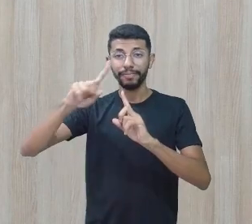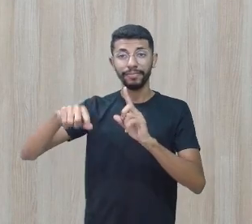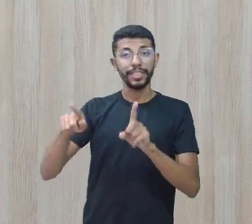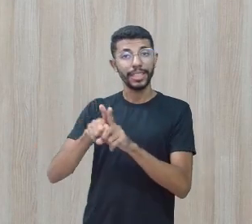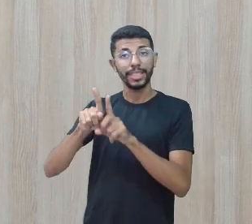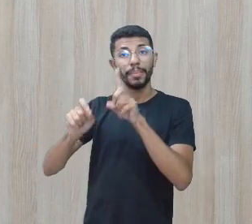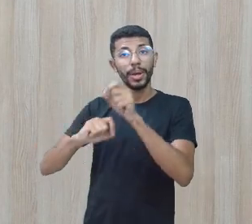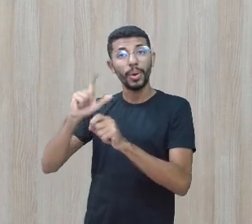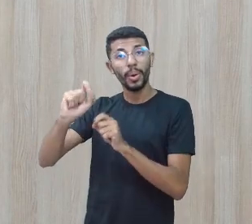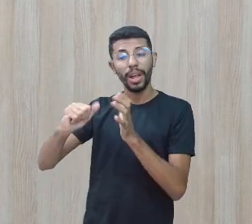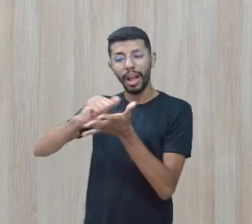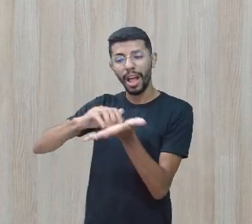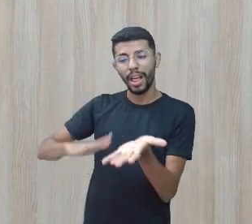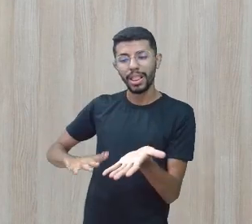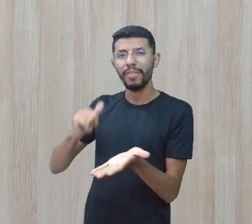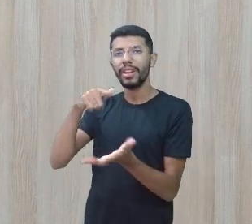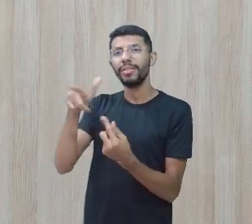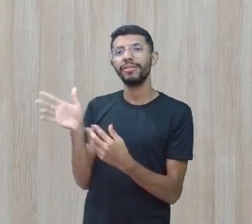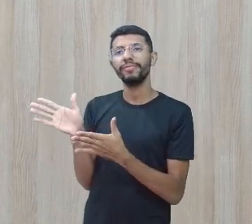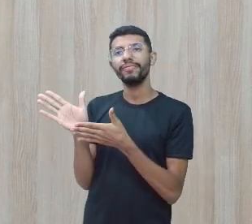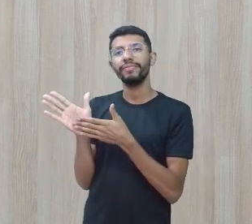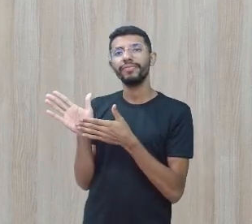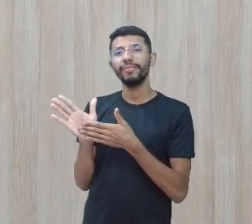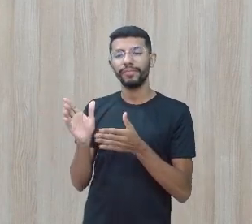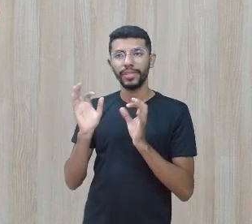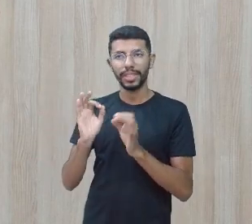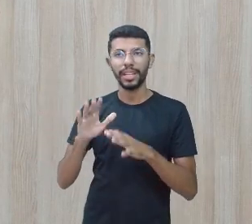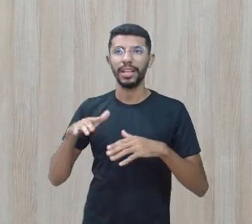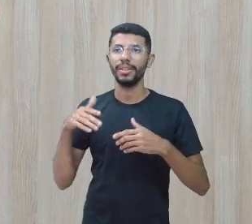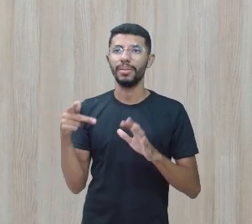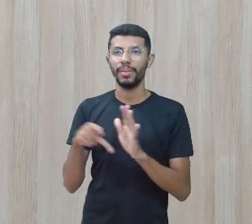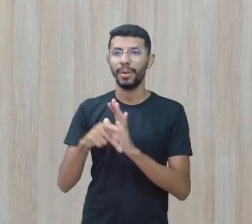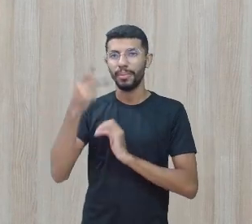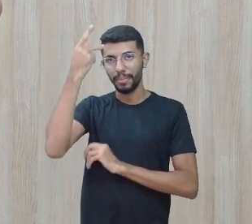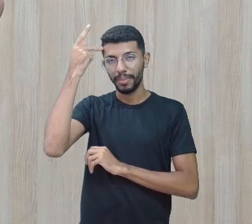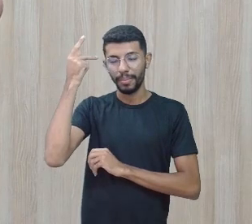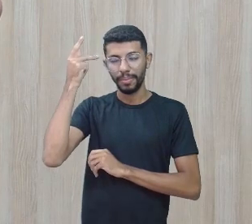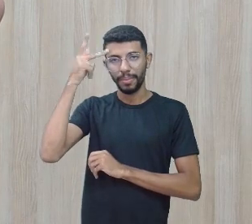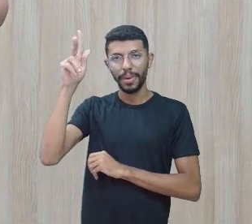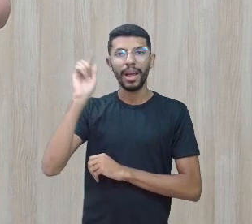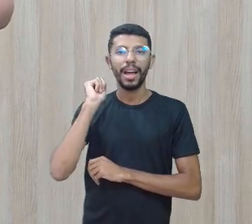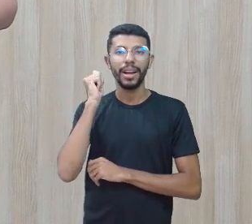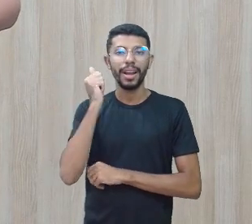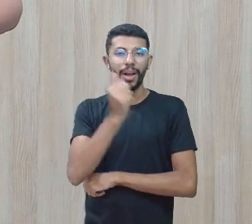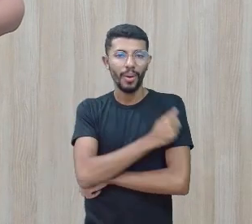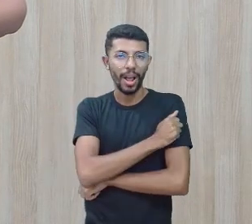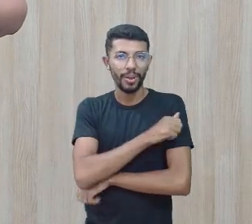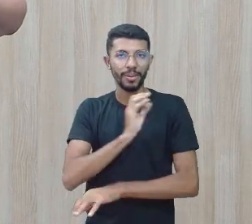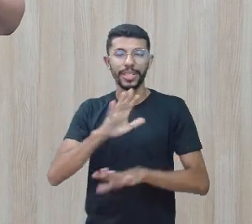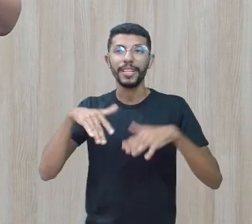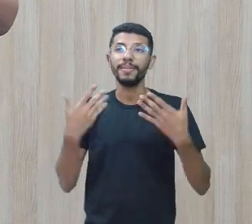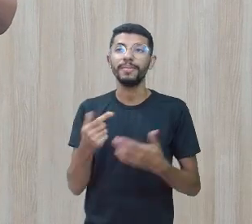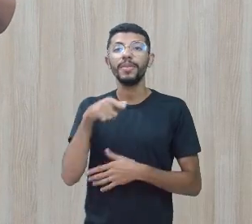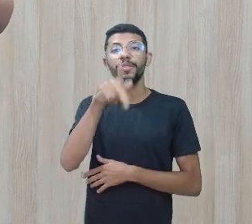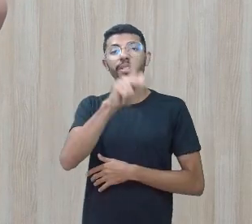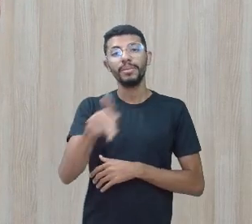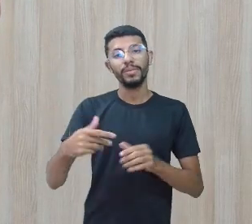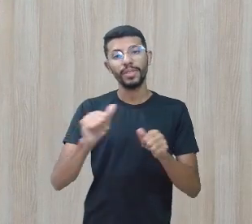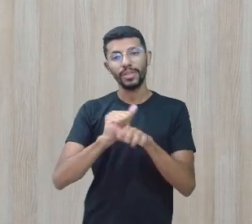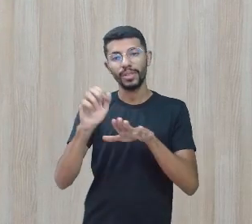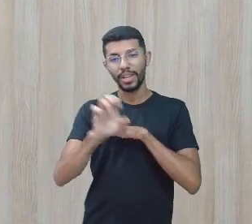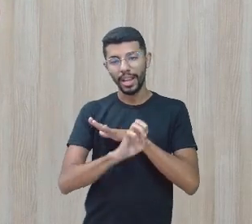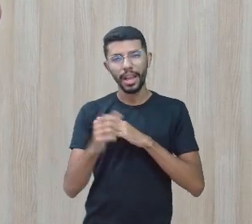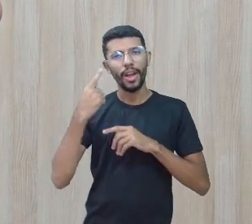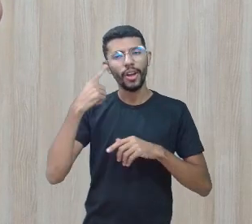as atividades que vocês irão propor a esses estudantes. Então, você, professor do AEE,